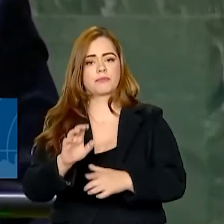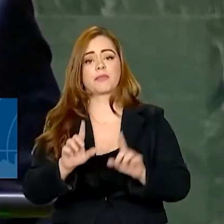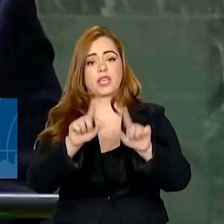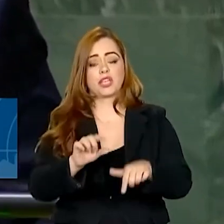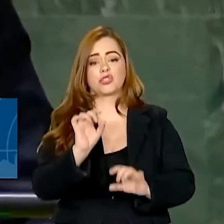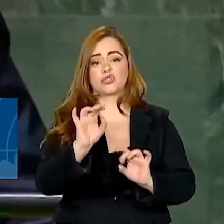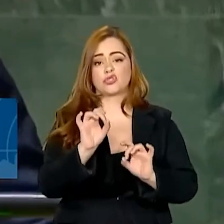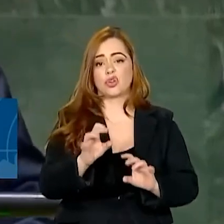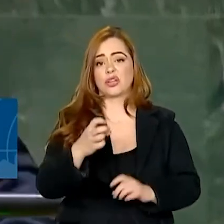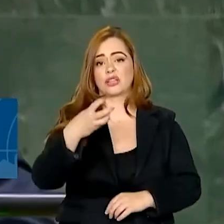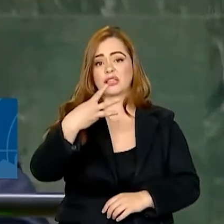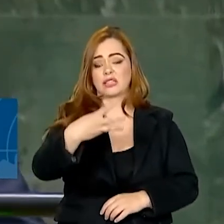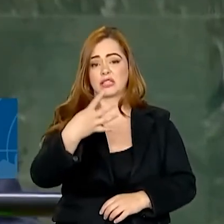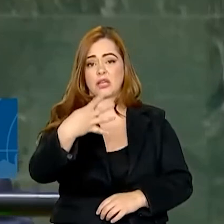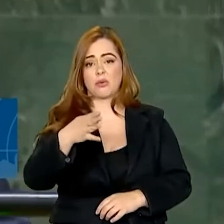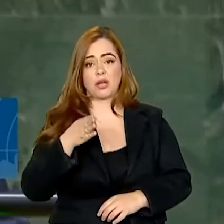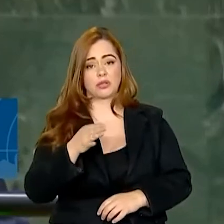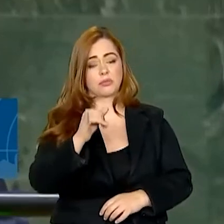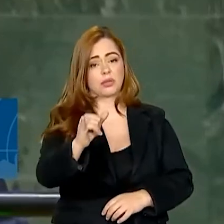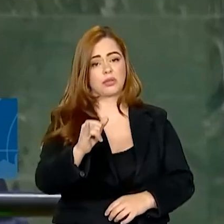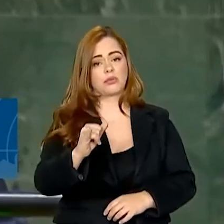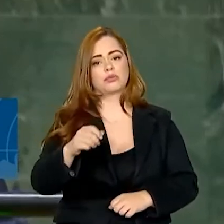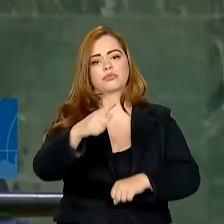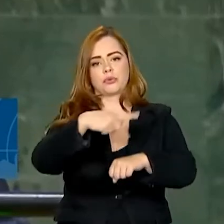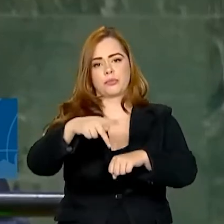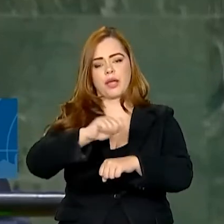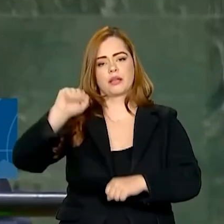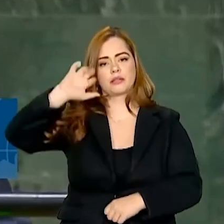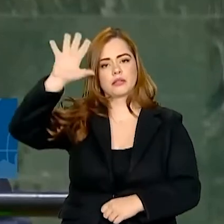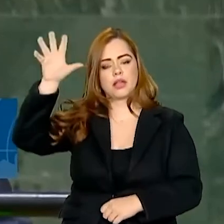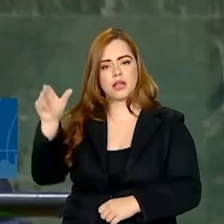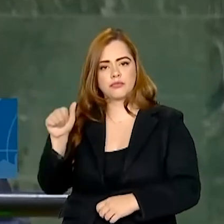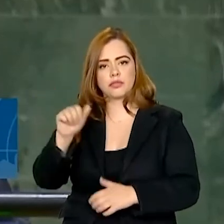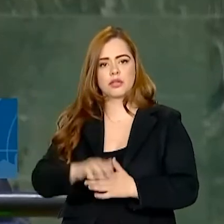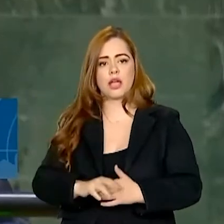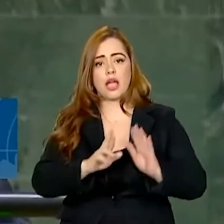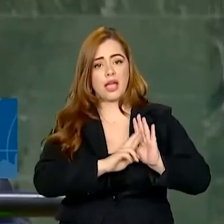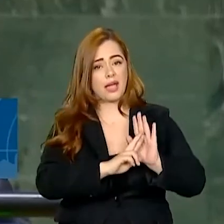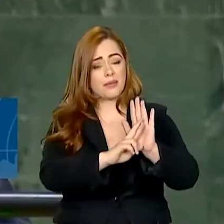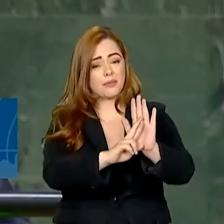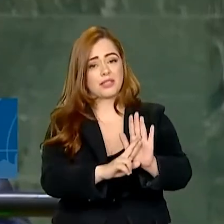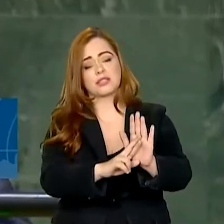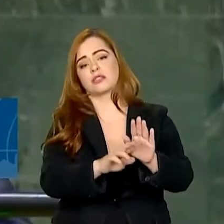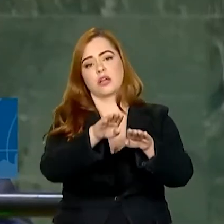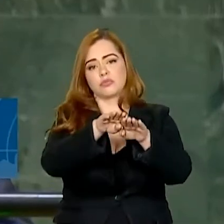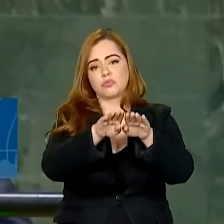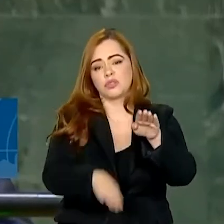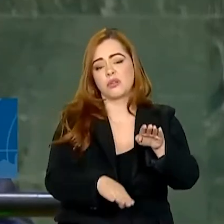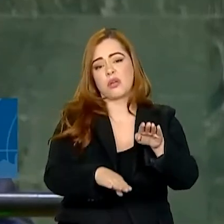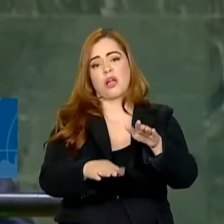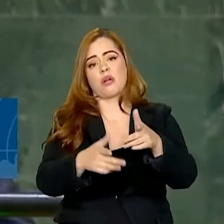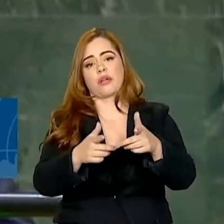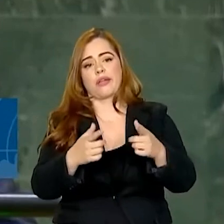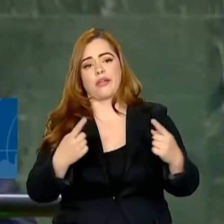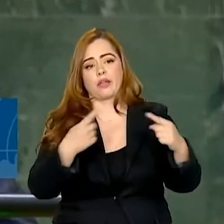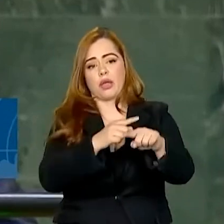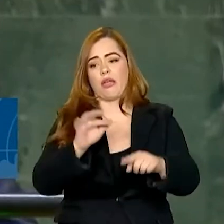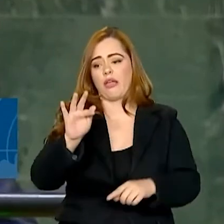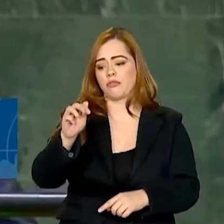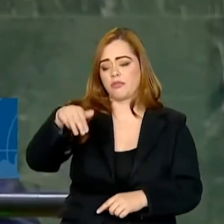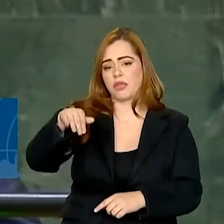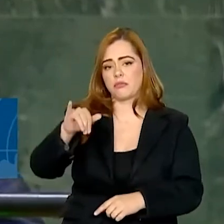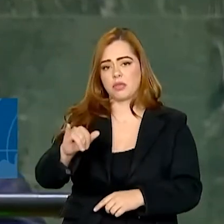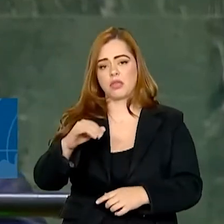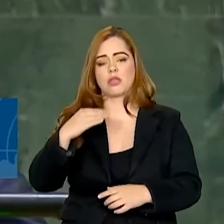34 bilhões para os países africanos. A representação desigual e distorcida na direção do FMI e do